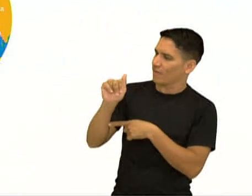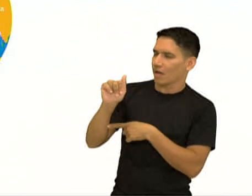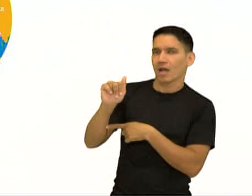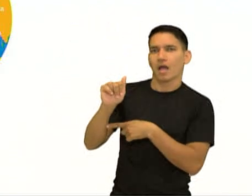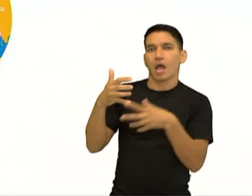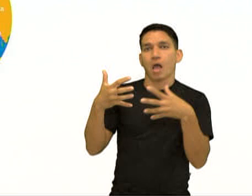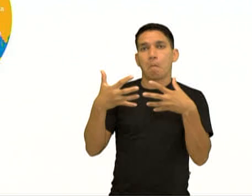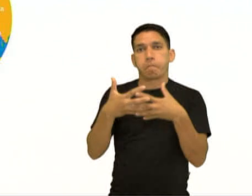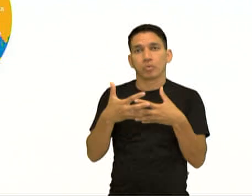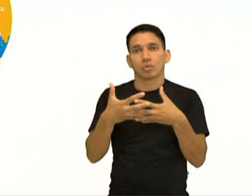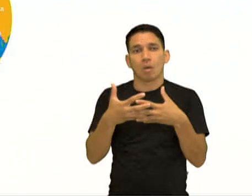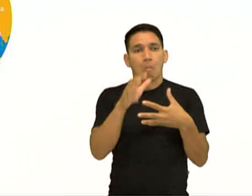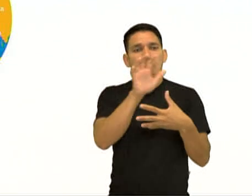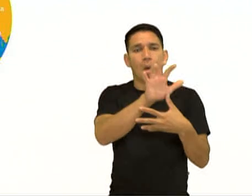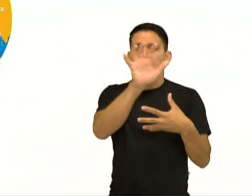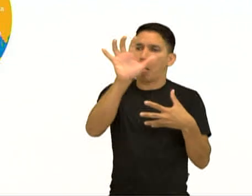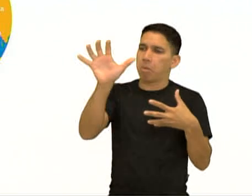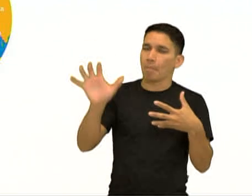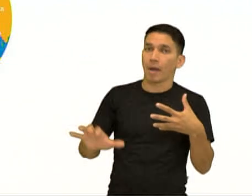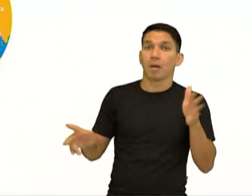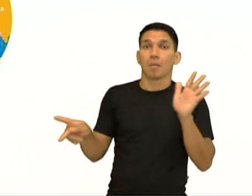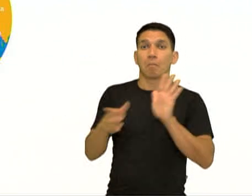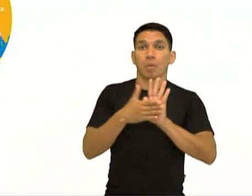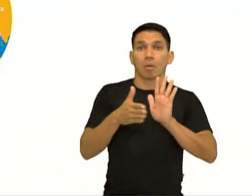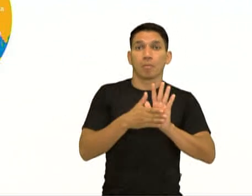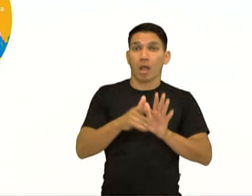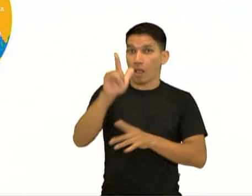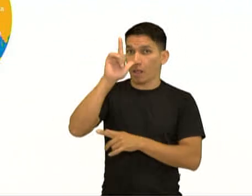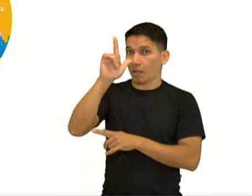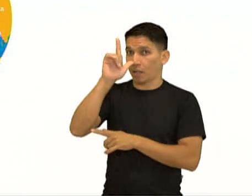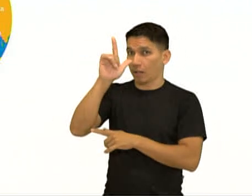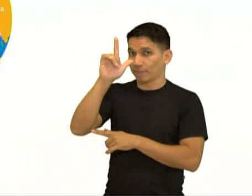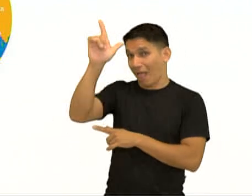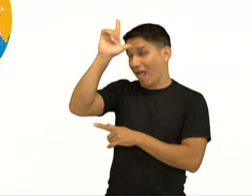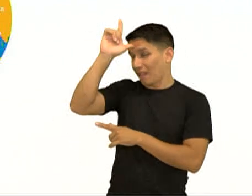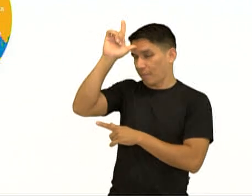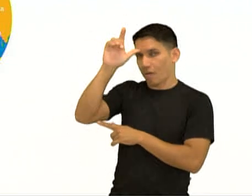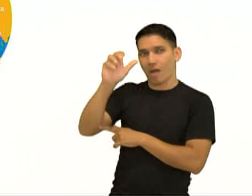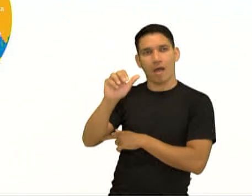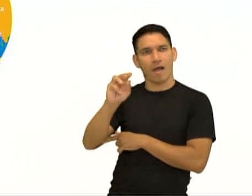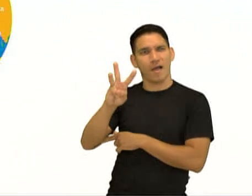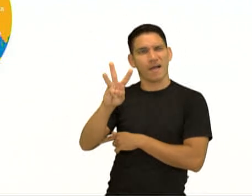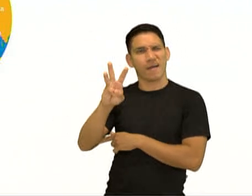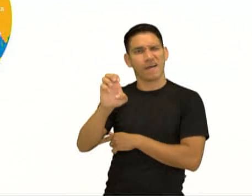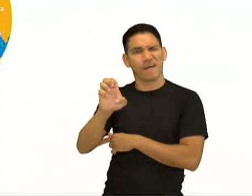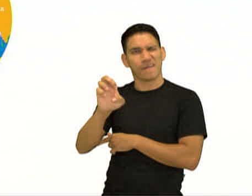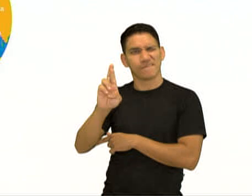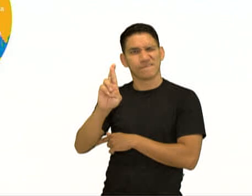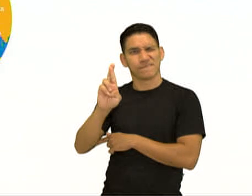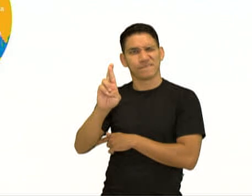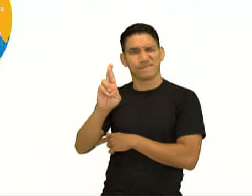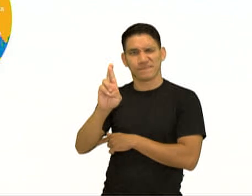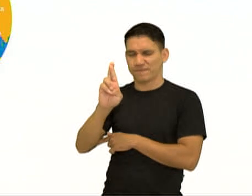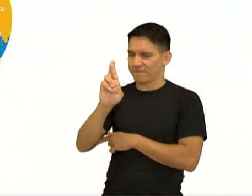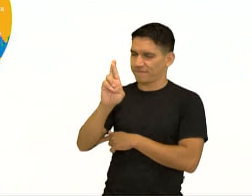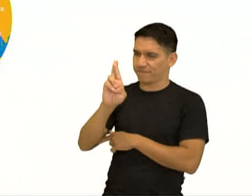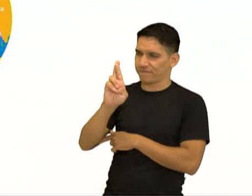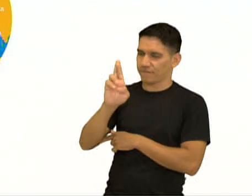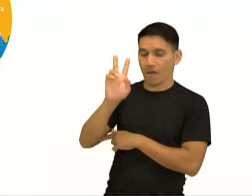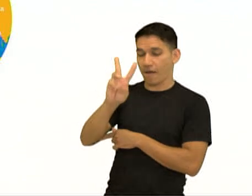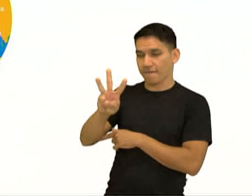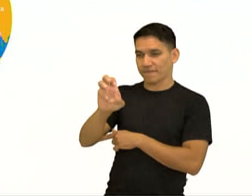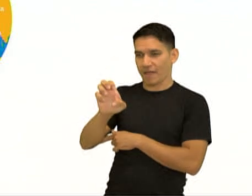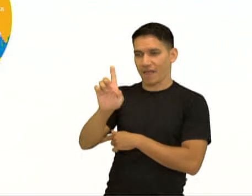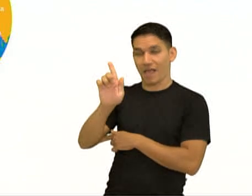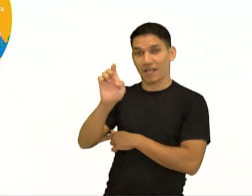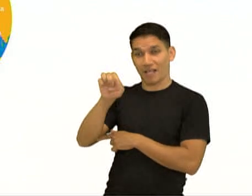deriva continental é aquela proposta pelo alemão Alfred Wegener em 1912. O que Alfred Wegener dizia nessa teoria?